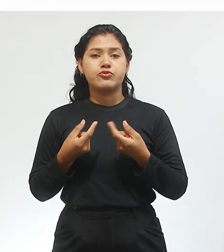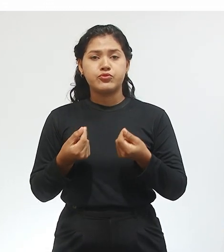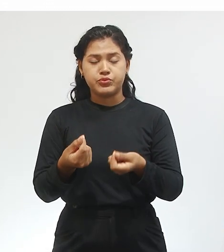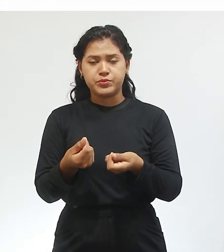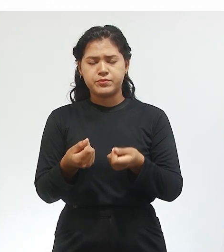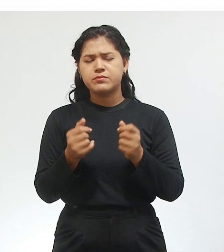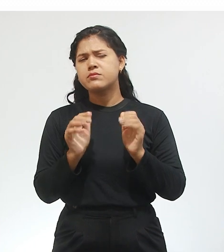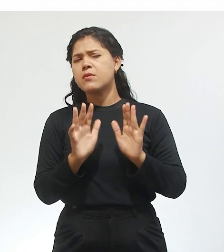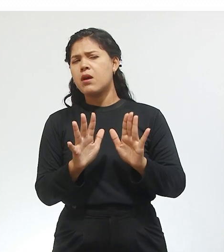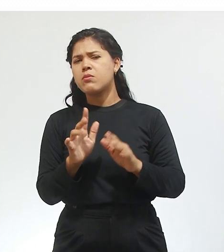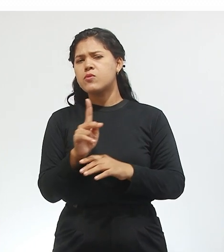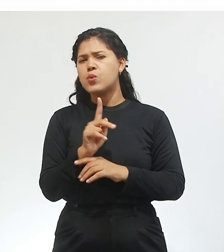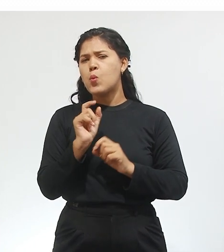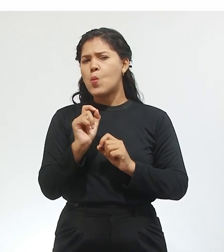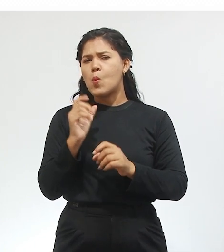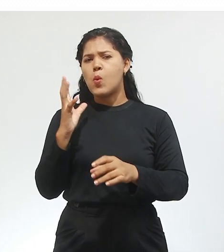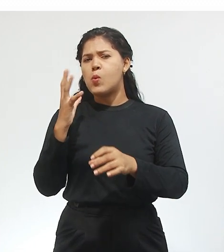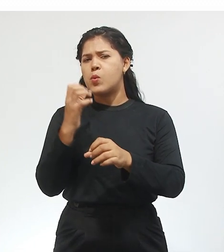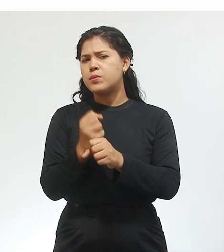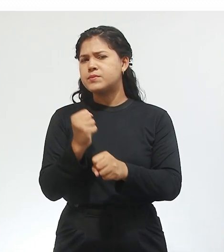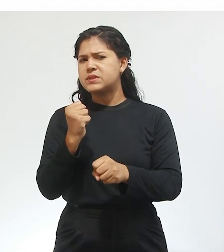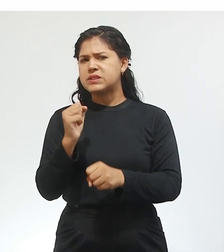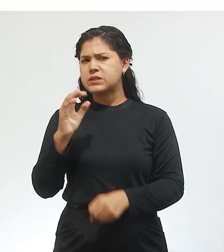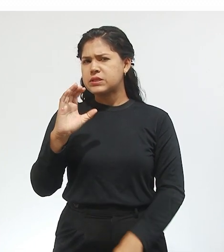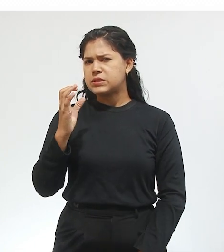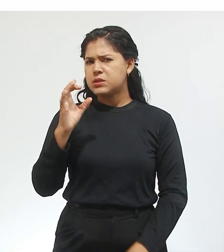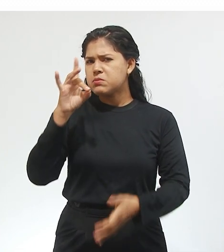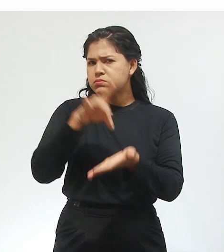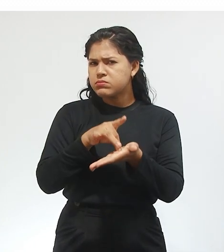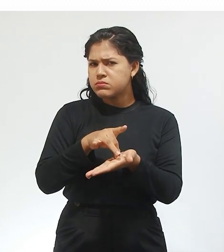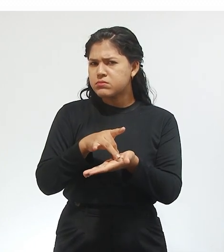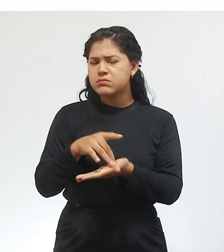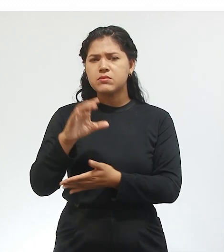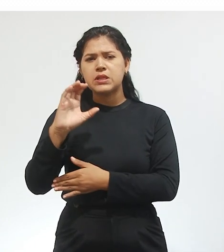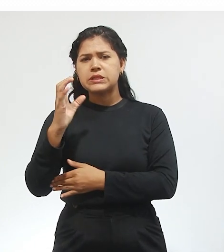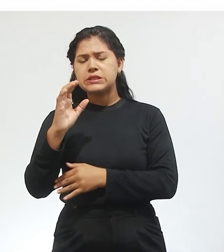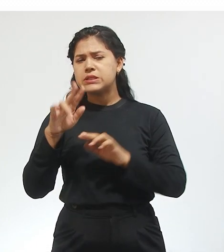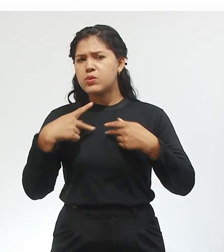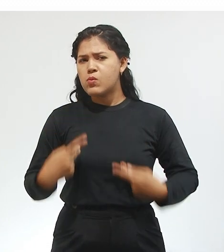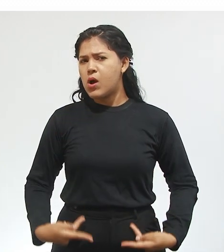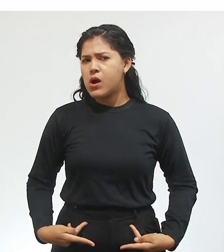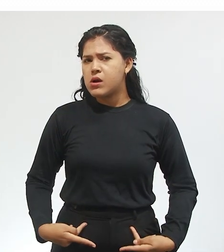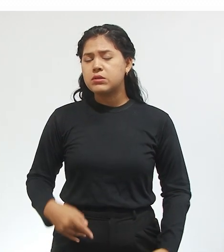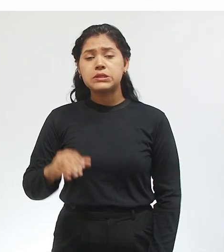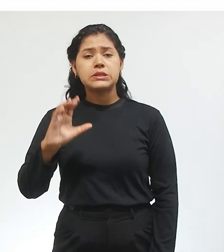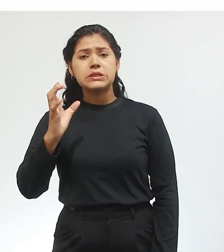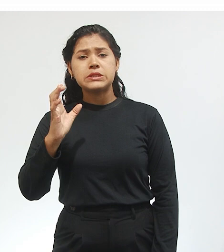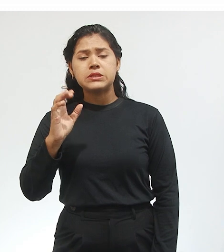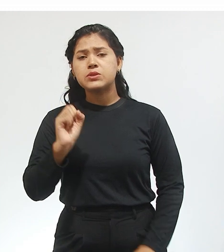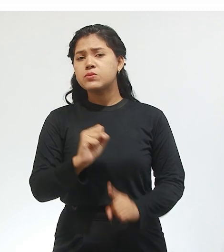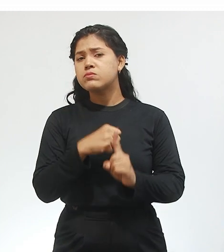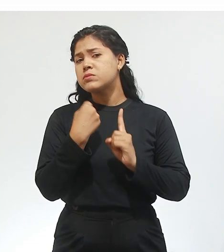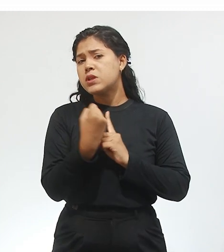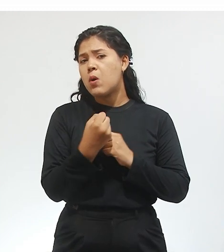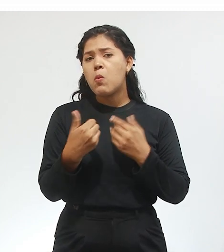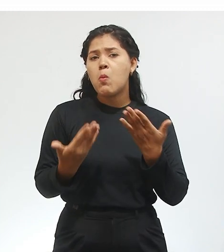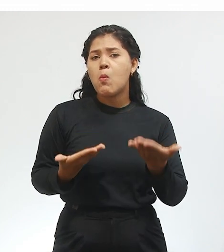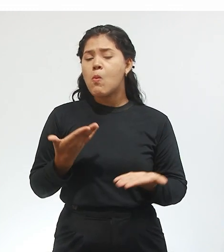Tá, professora, mas a contabilidade, ela é uma ciência exata? É uma ciência humana? É uma ciência social? O que